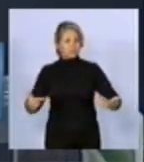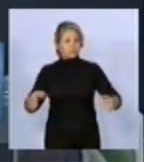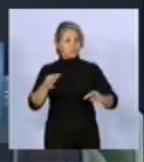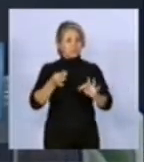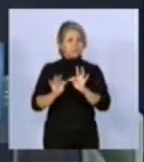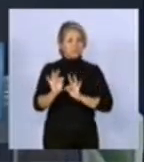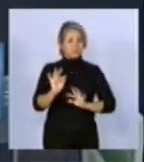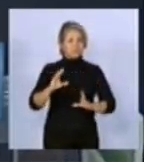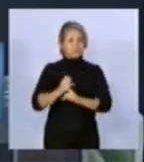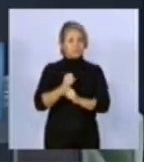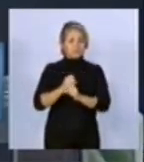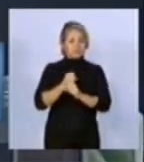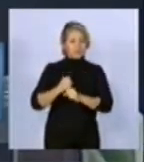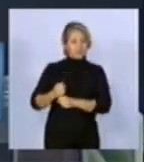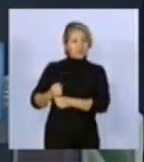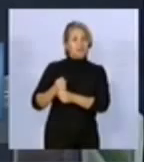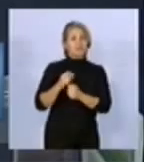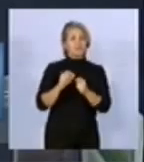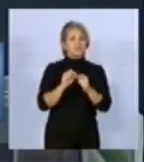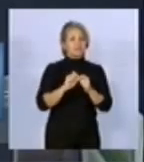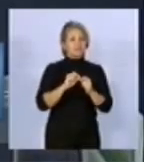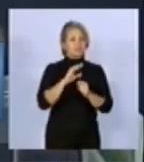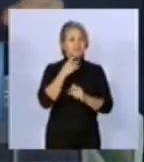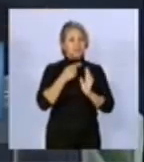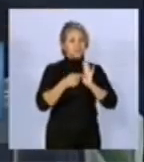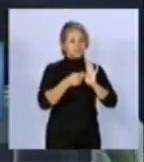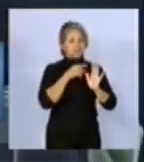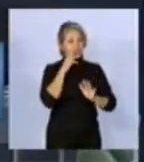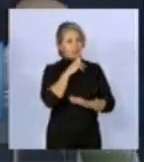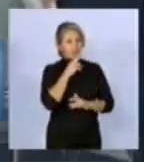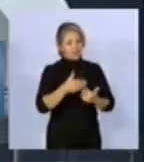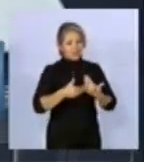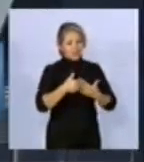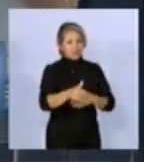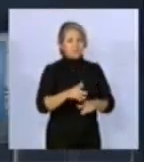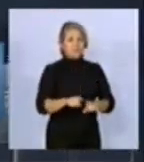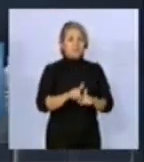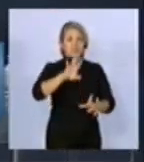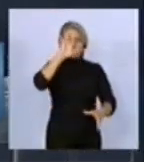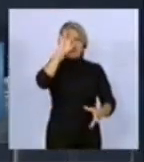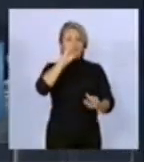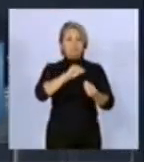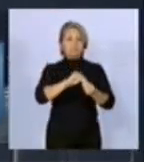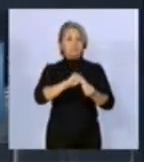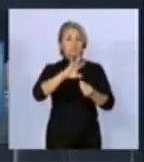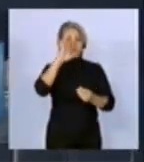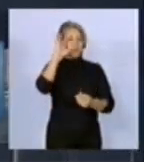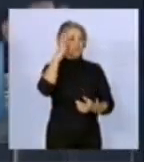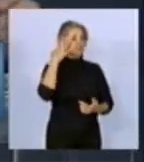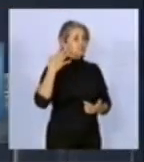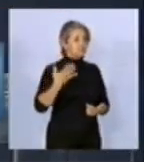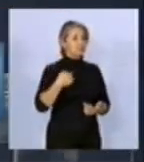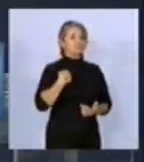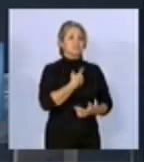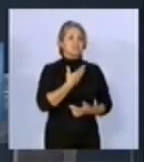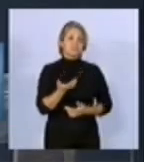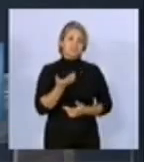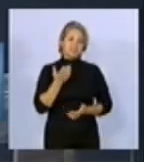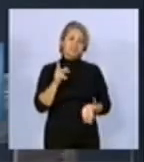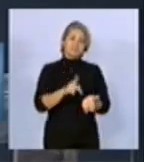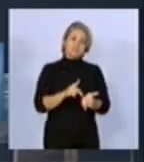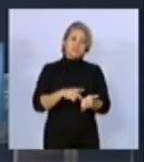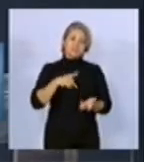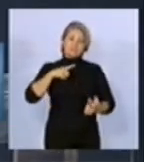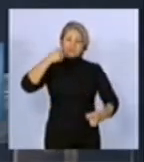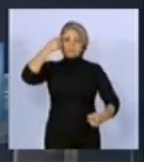cálculos efetivos que eu vou passar rapidamente e chegando aos resultados que nos interessam eh eh de maneira mais eh